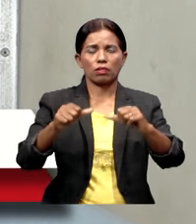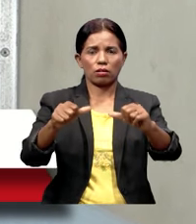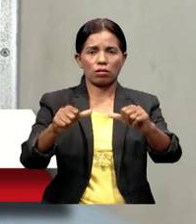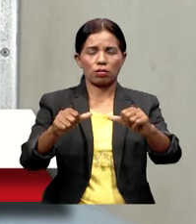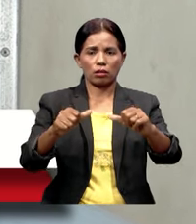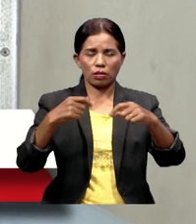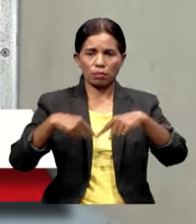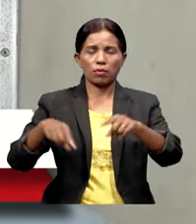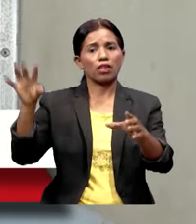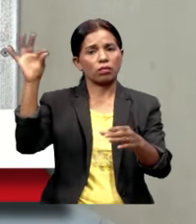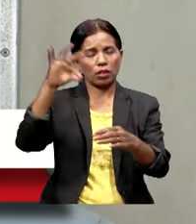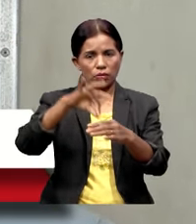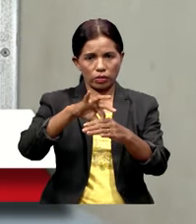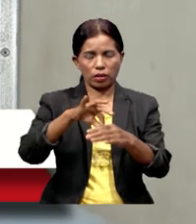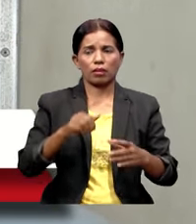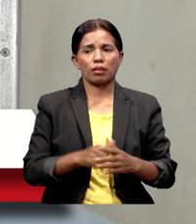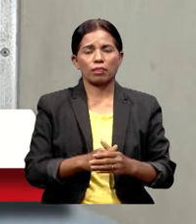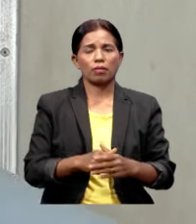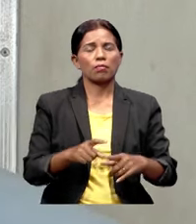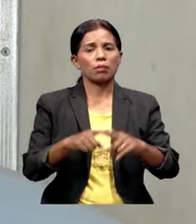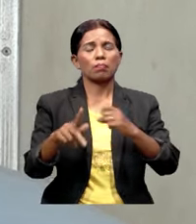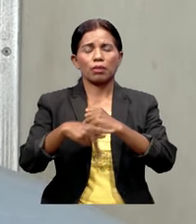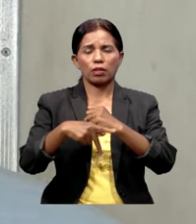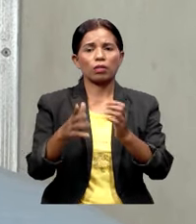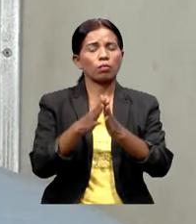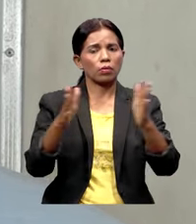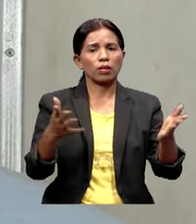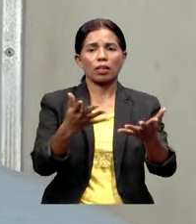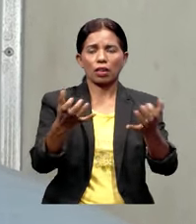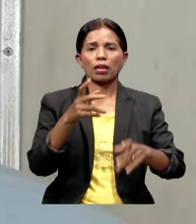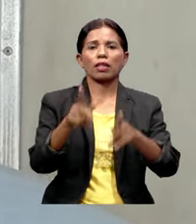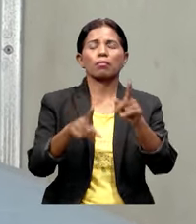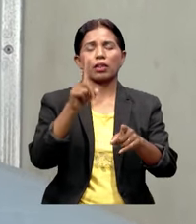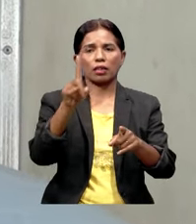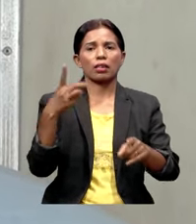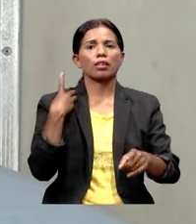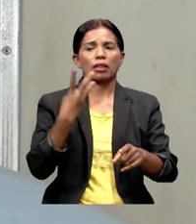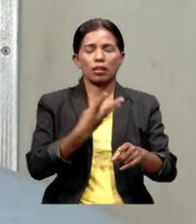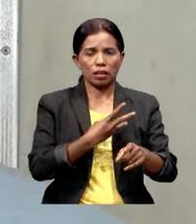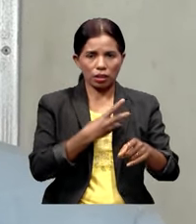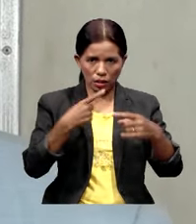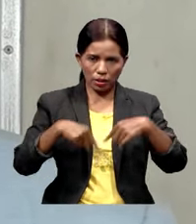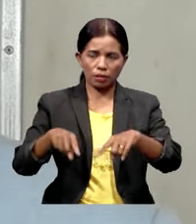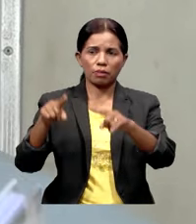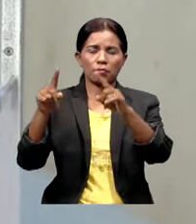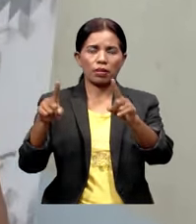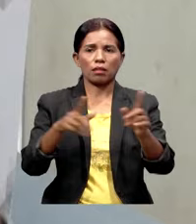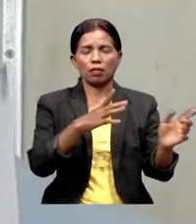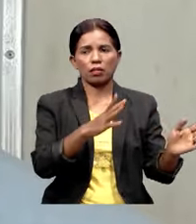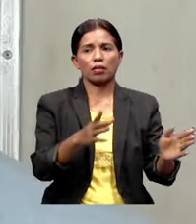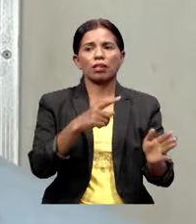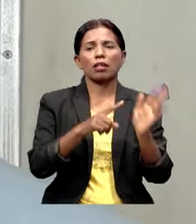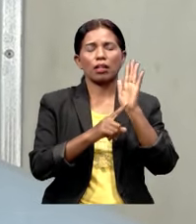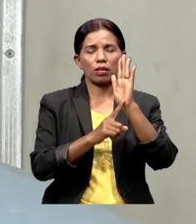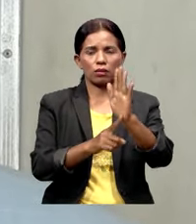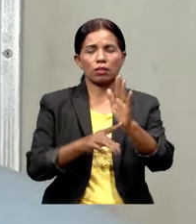ba votação. Da oposição sacara é maida. Para ita ba dian consensus kan haturi ha